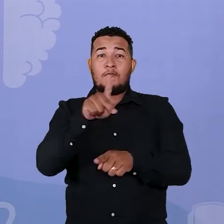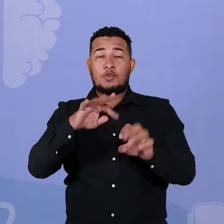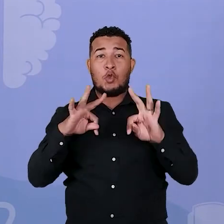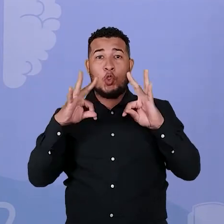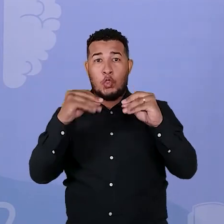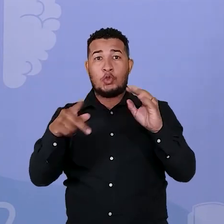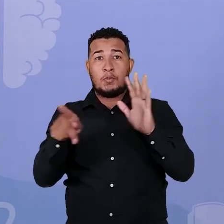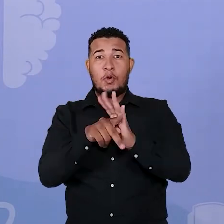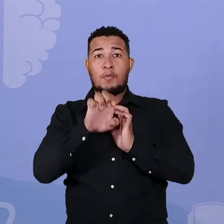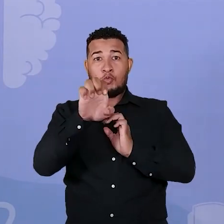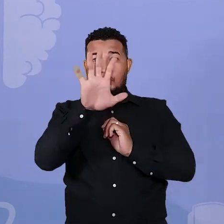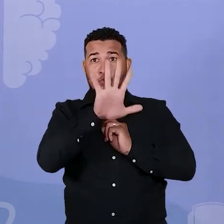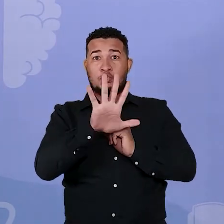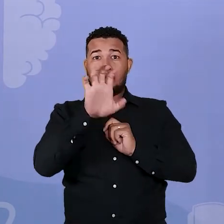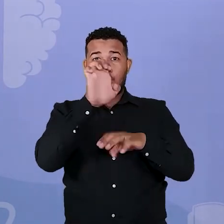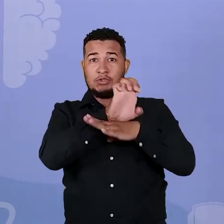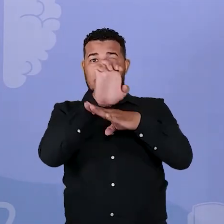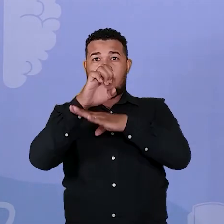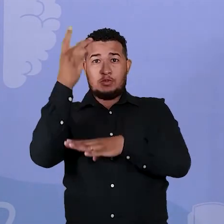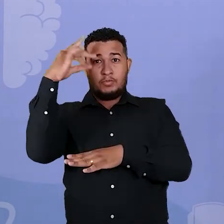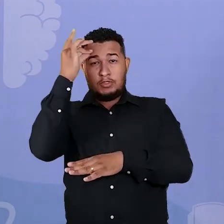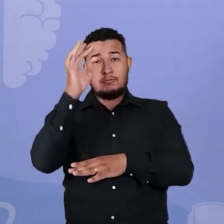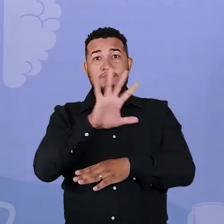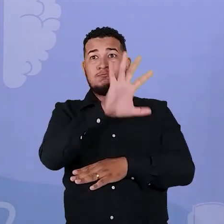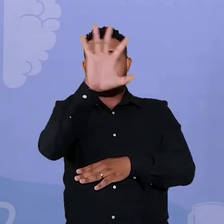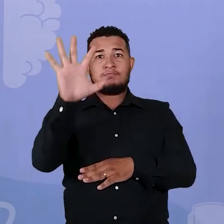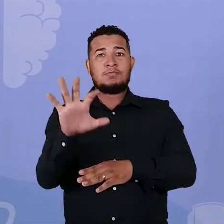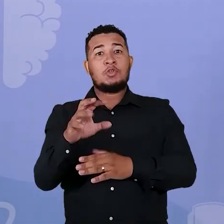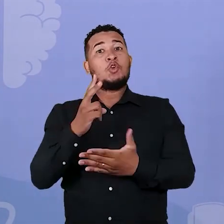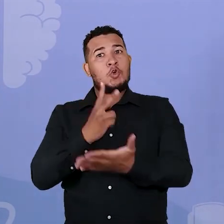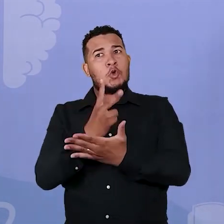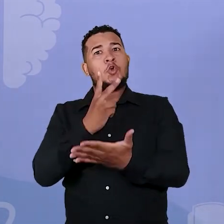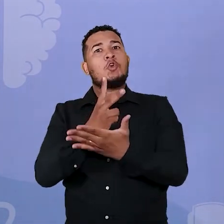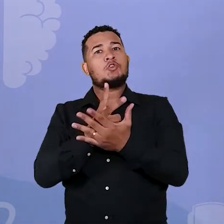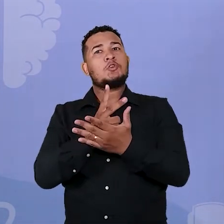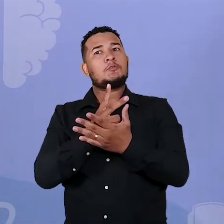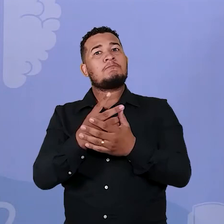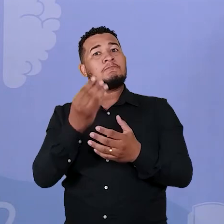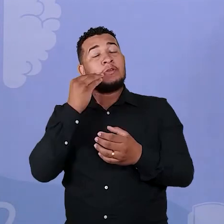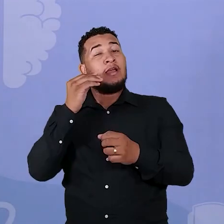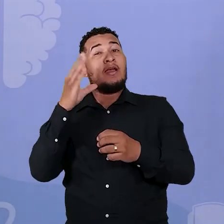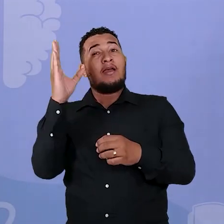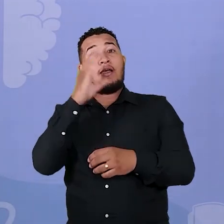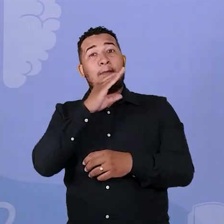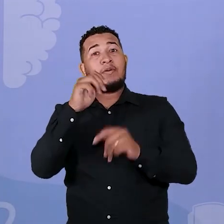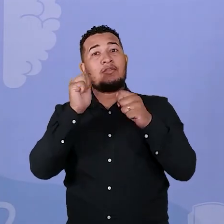e professores aqui do estado. Continuem resistindo.